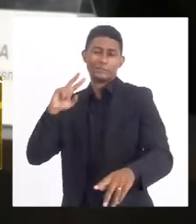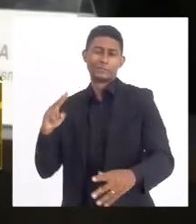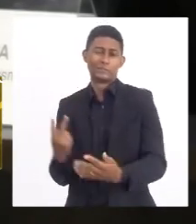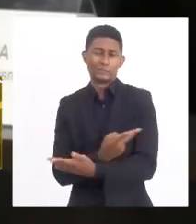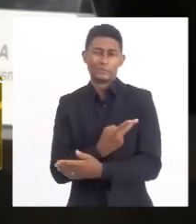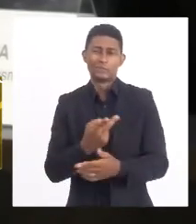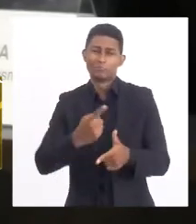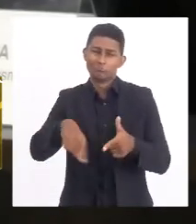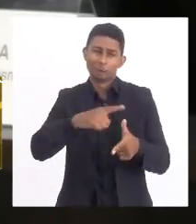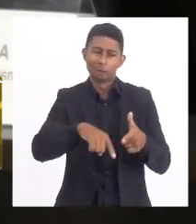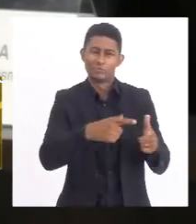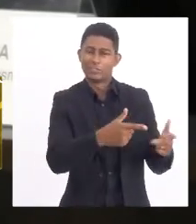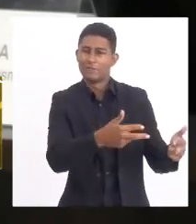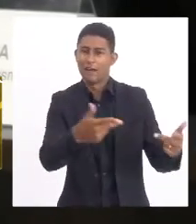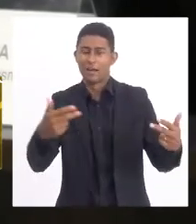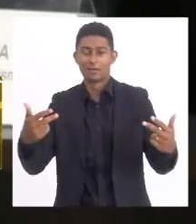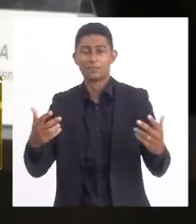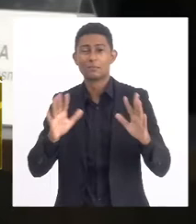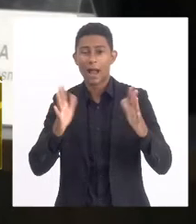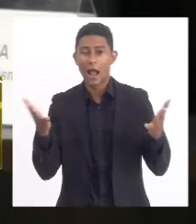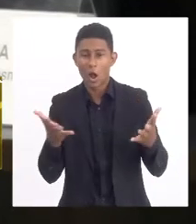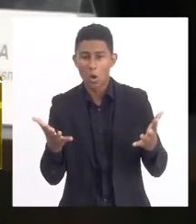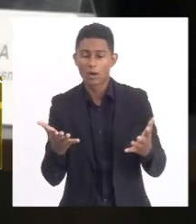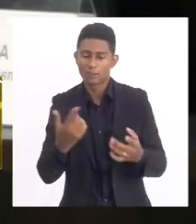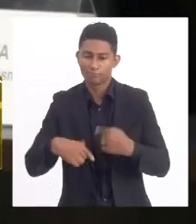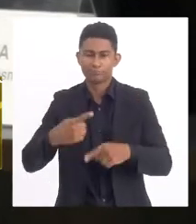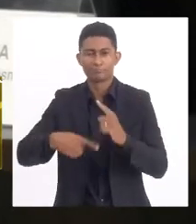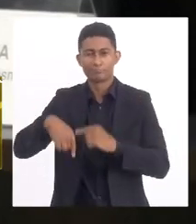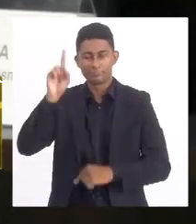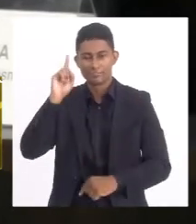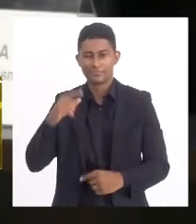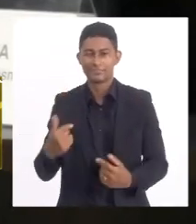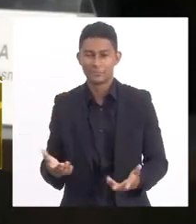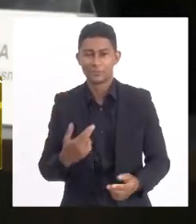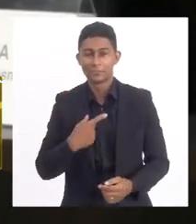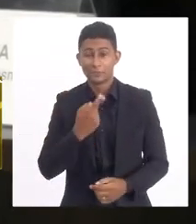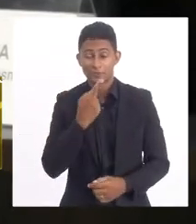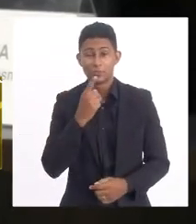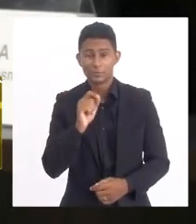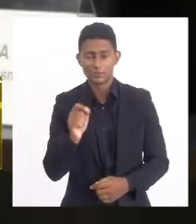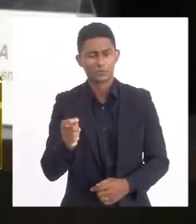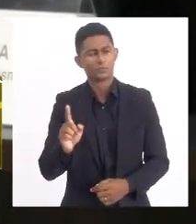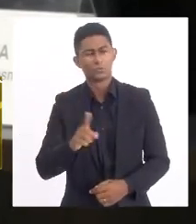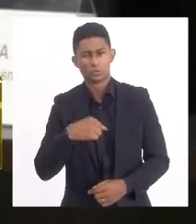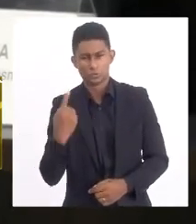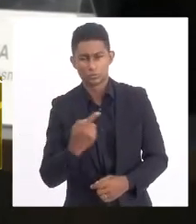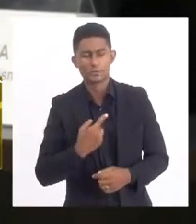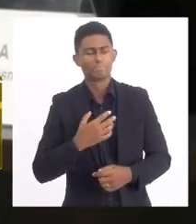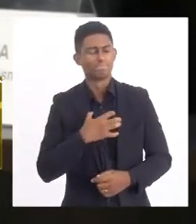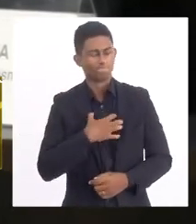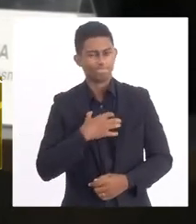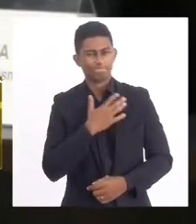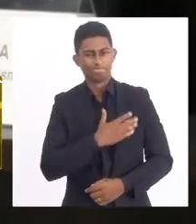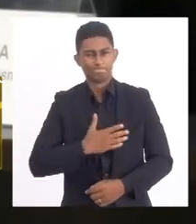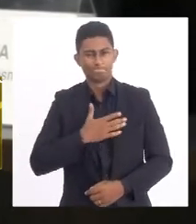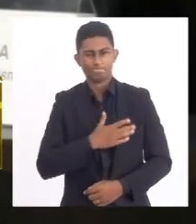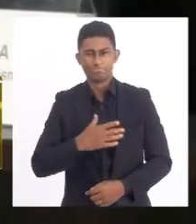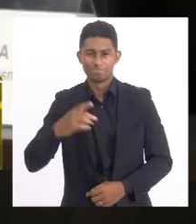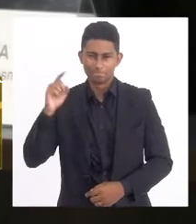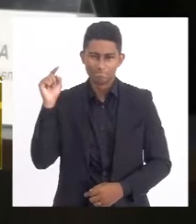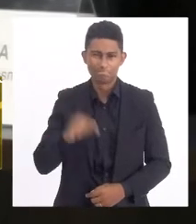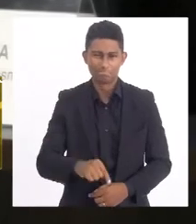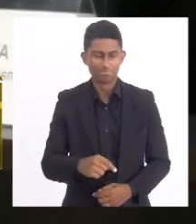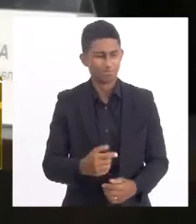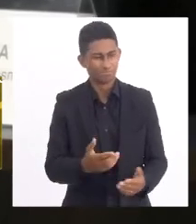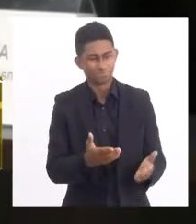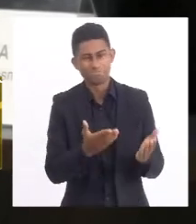resgatado neste último período eu queria que quer dizer que a fé começa a ser muito prazer Muita honra e poderá estar